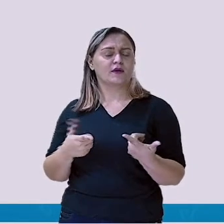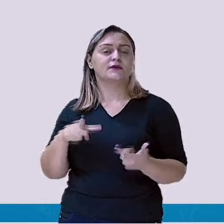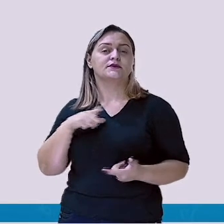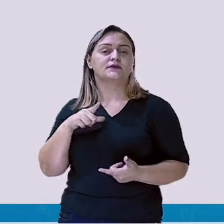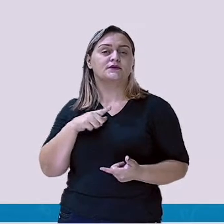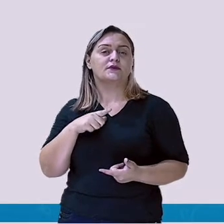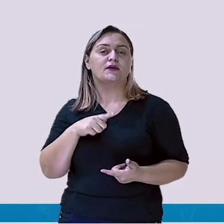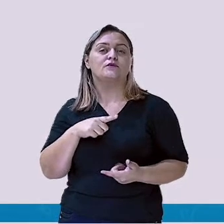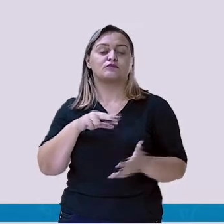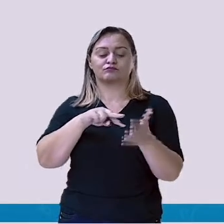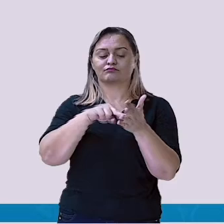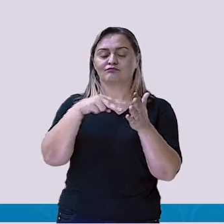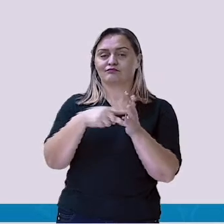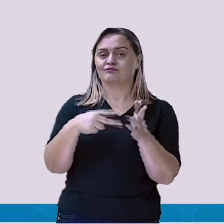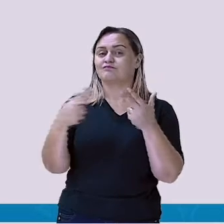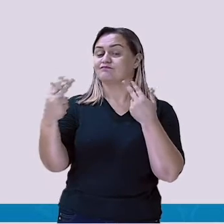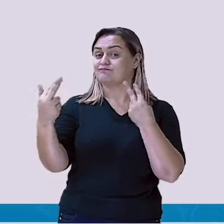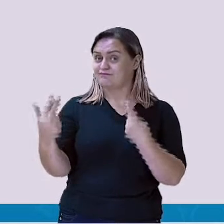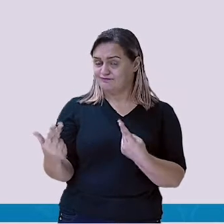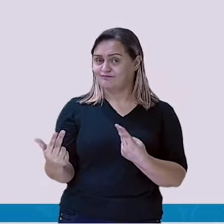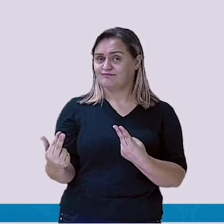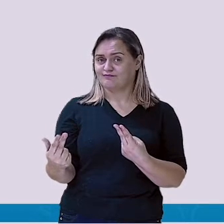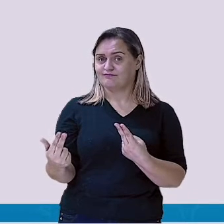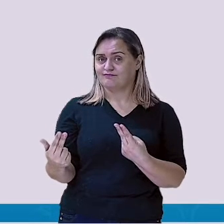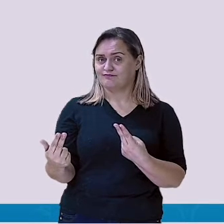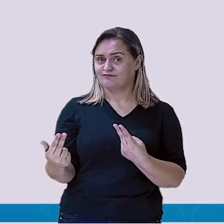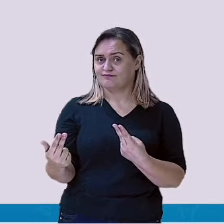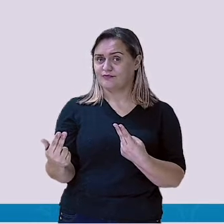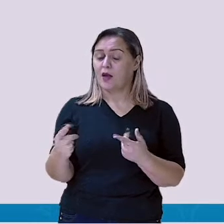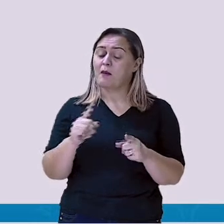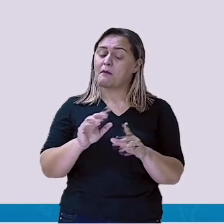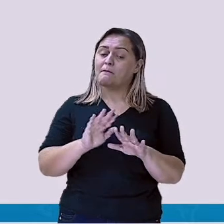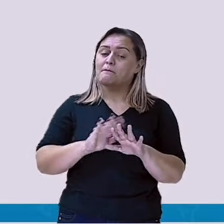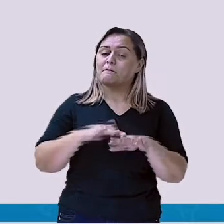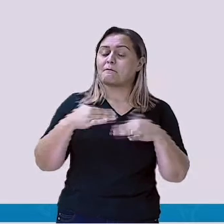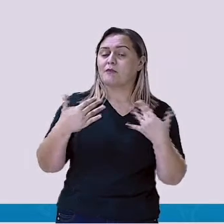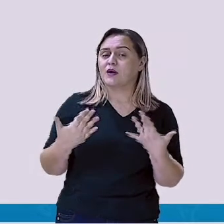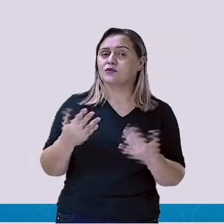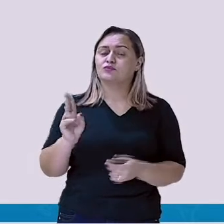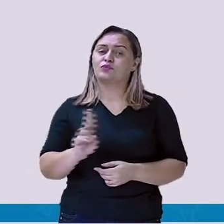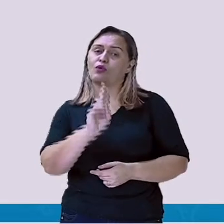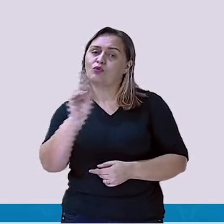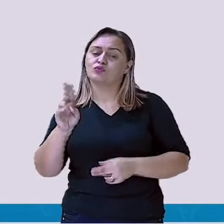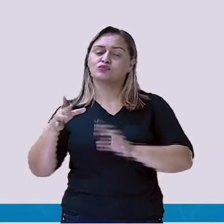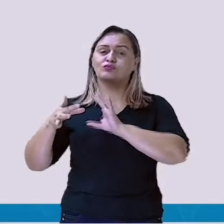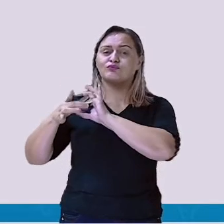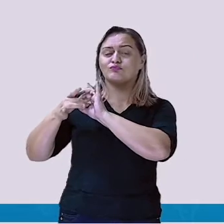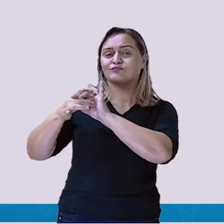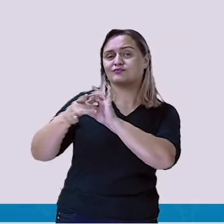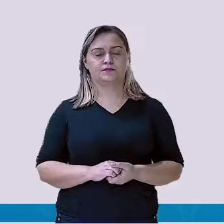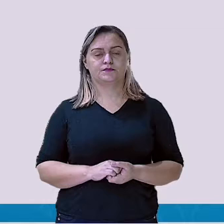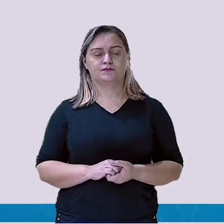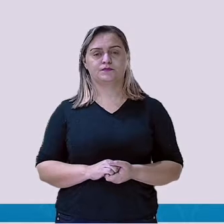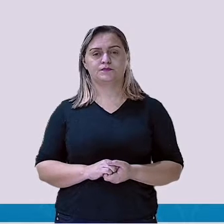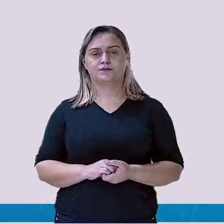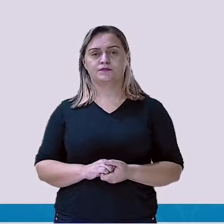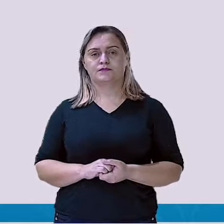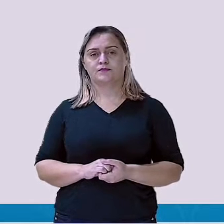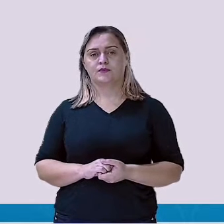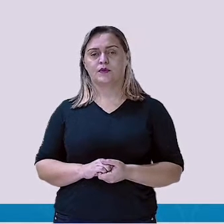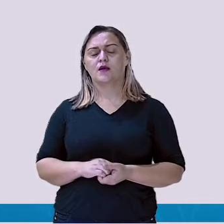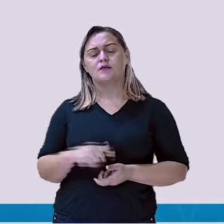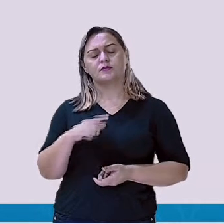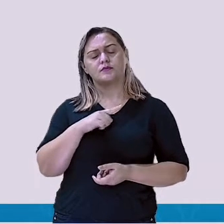muito parecido ou muito semelhante, só que são usadas em um contexto diferente. Nós